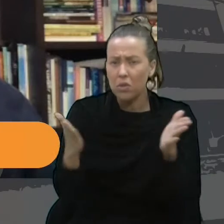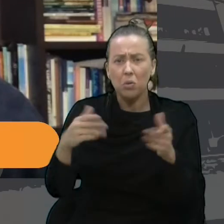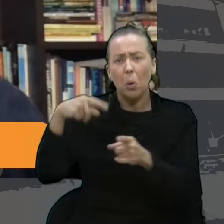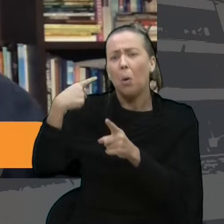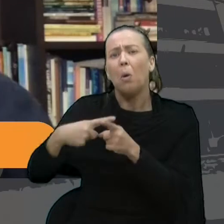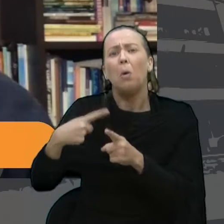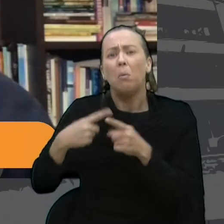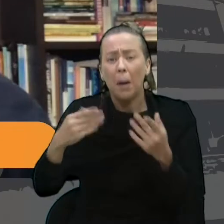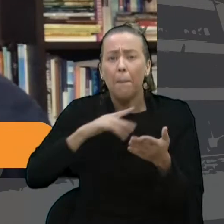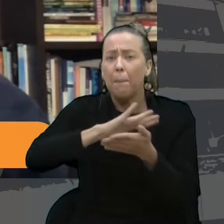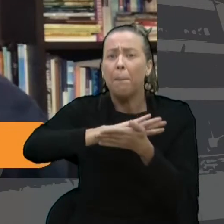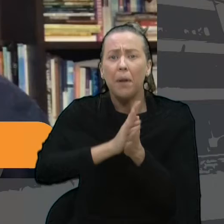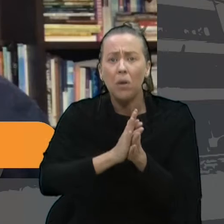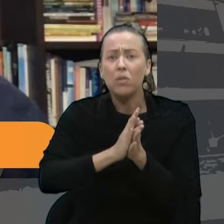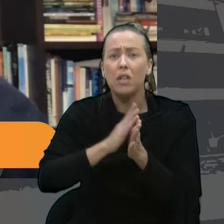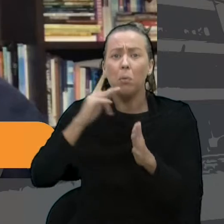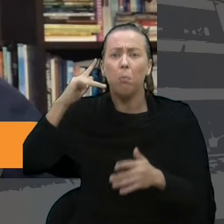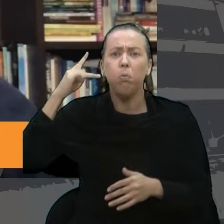E são preconceitos